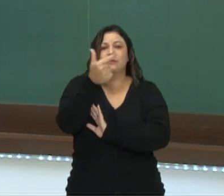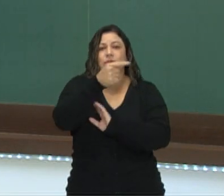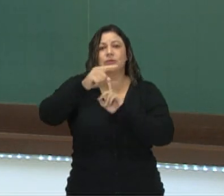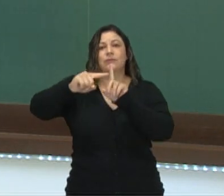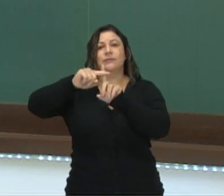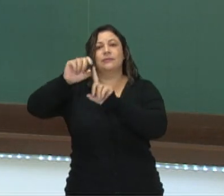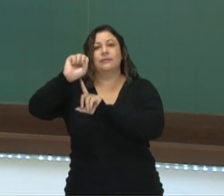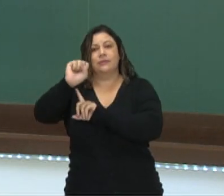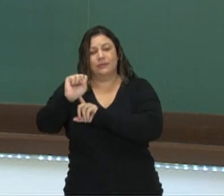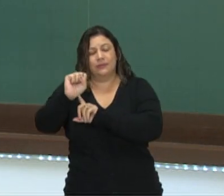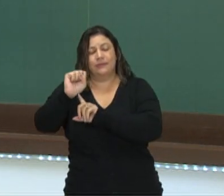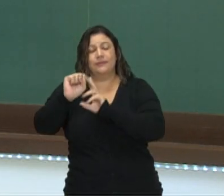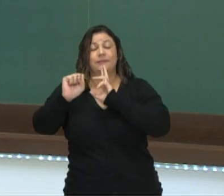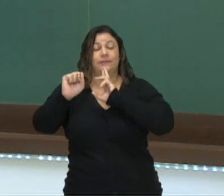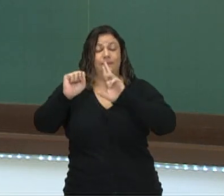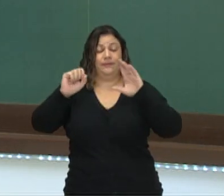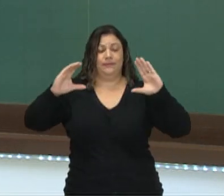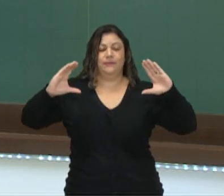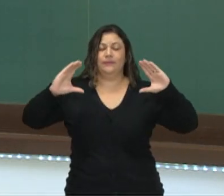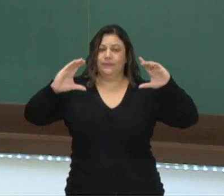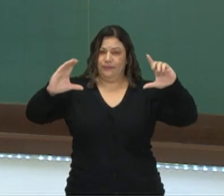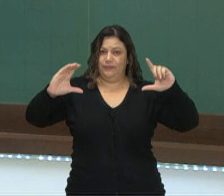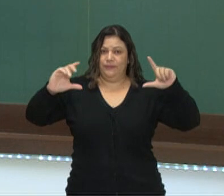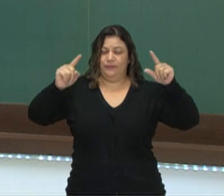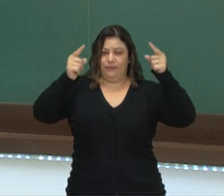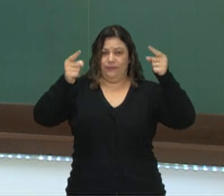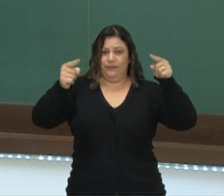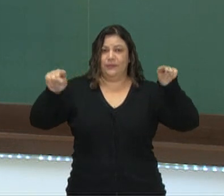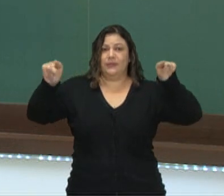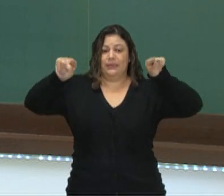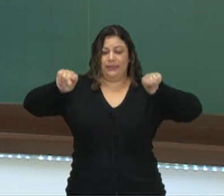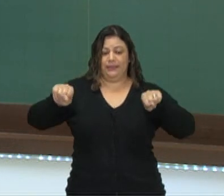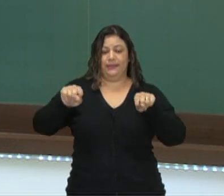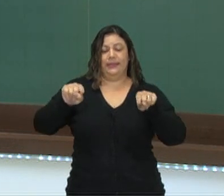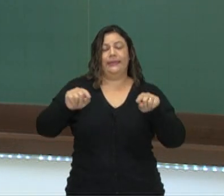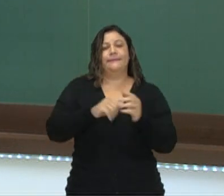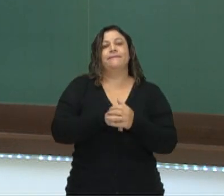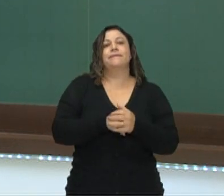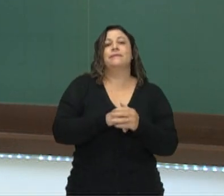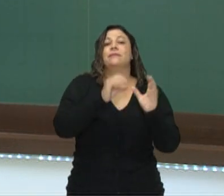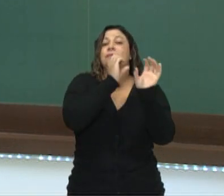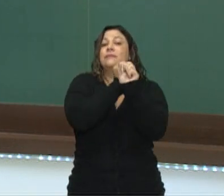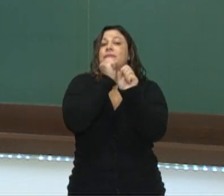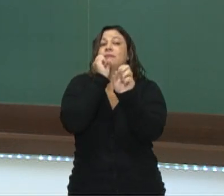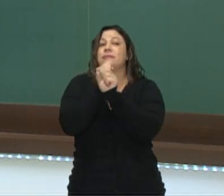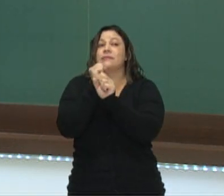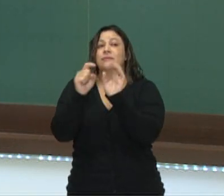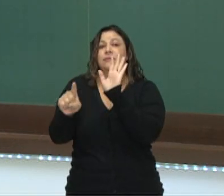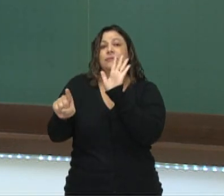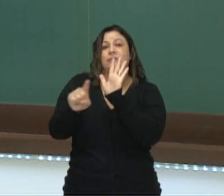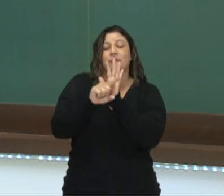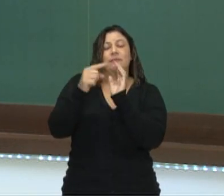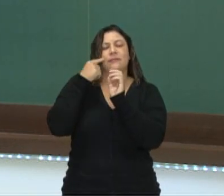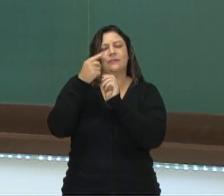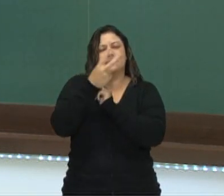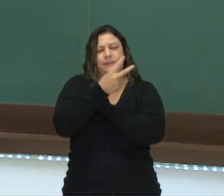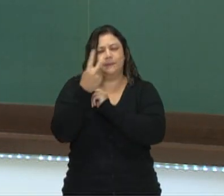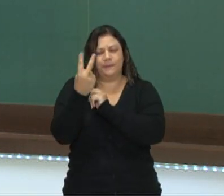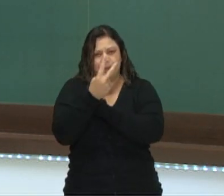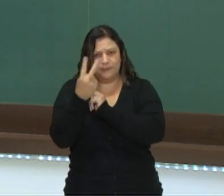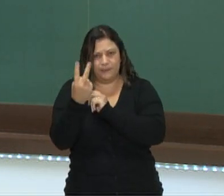das chaves, né? Podemos fazer primeiramente 5 mais 8, que é 13, e subtraímos o